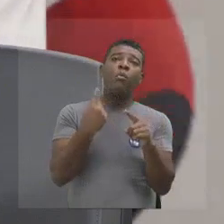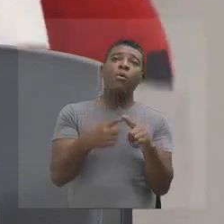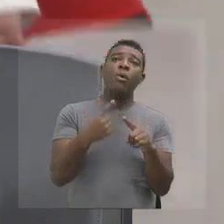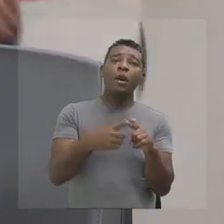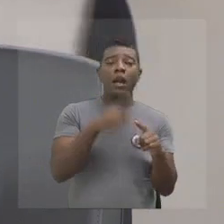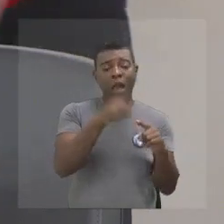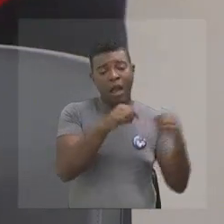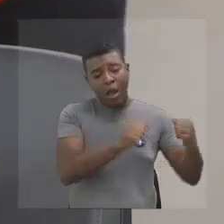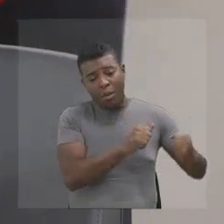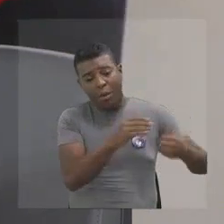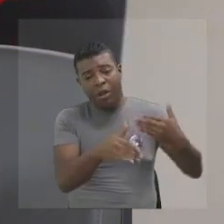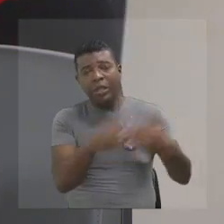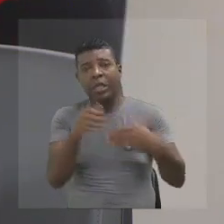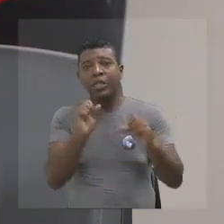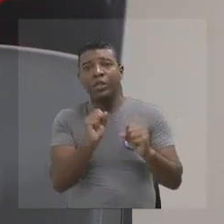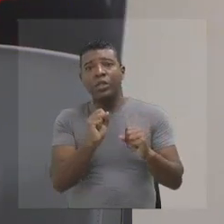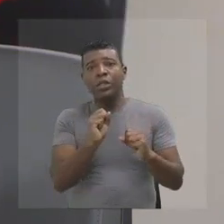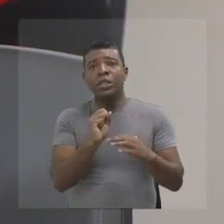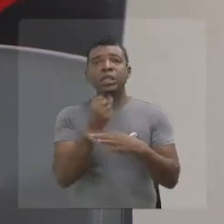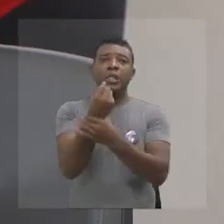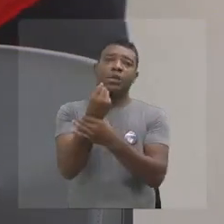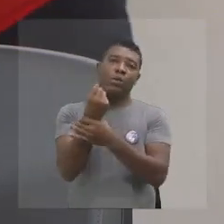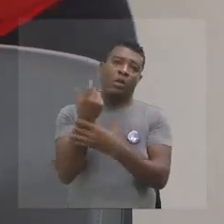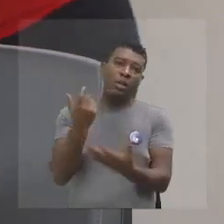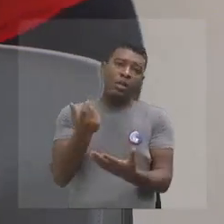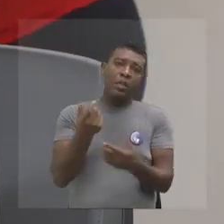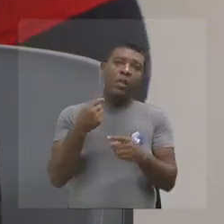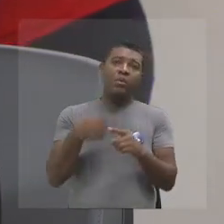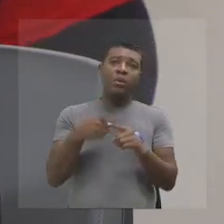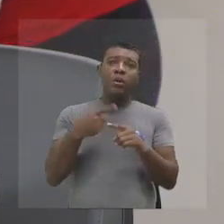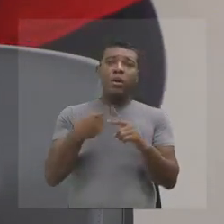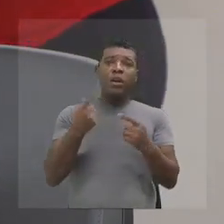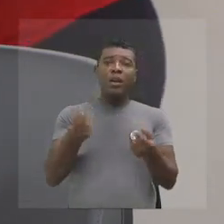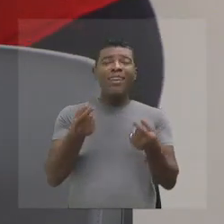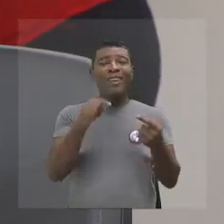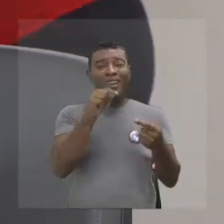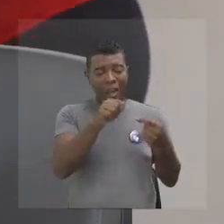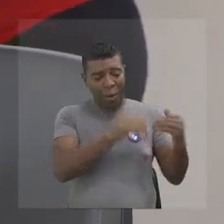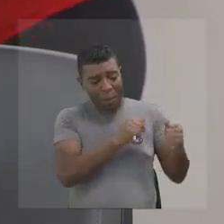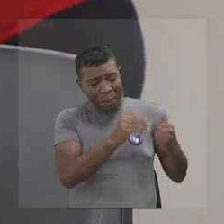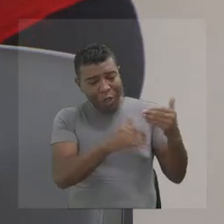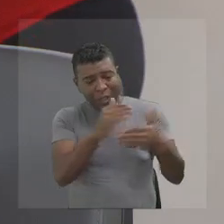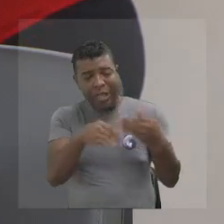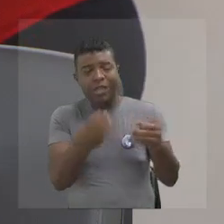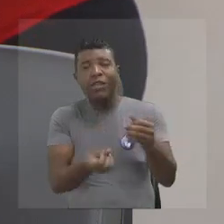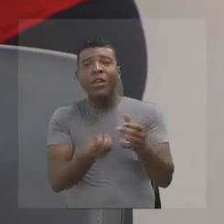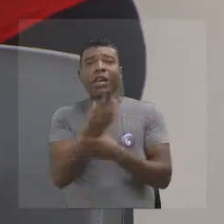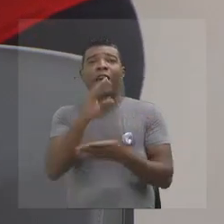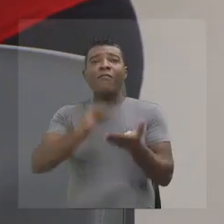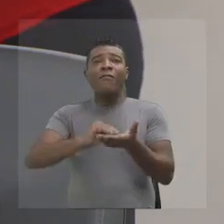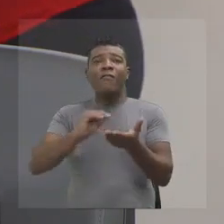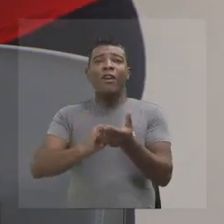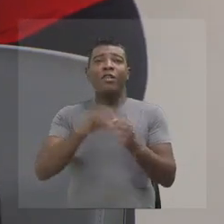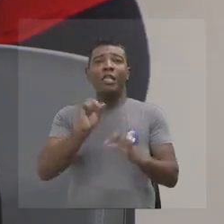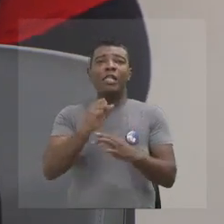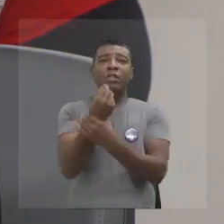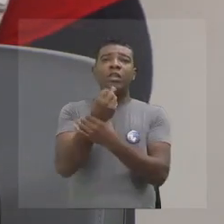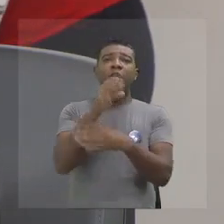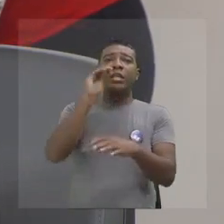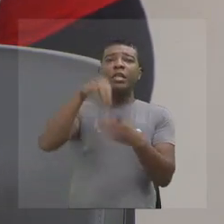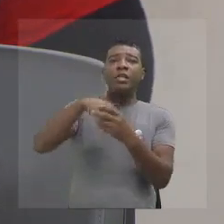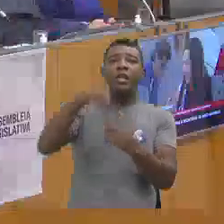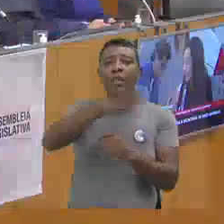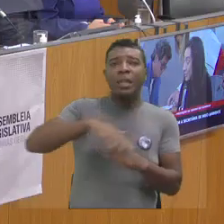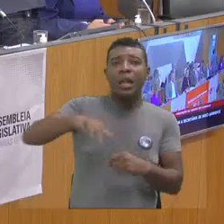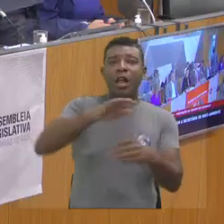de segurança porque o processo desse comissionamento ele também traz insegurança nas barragens são 54 no estado